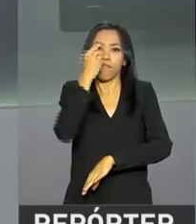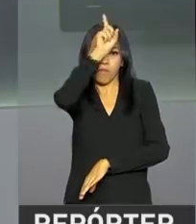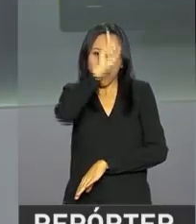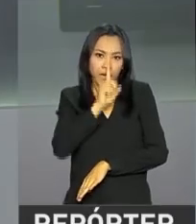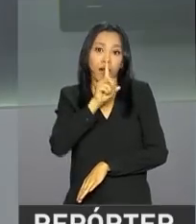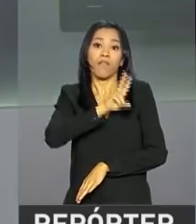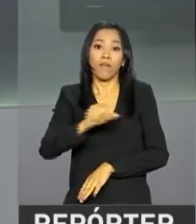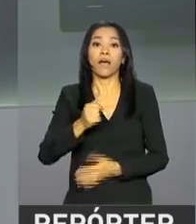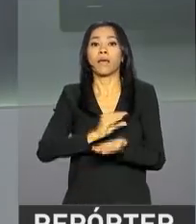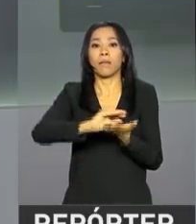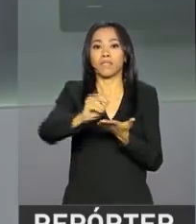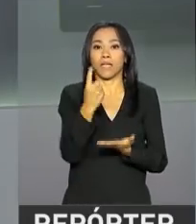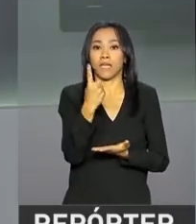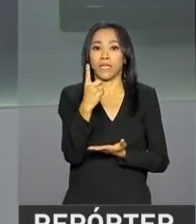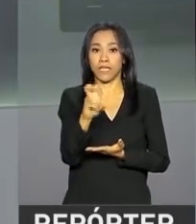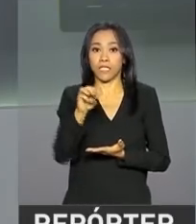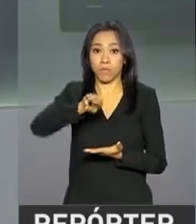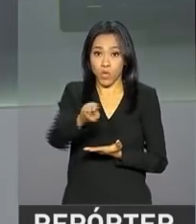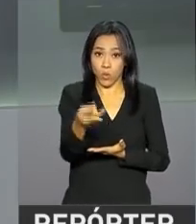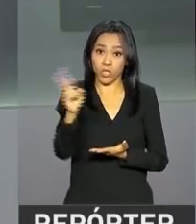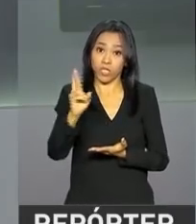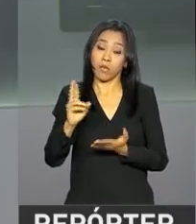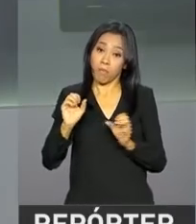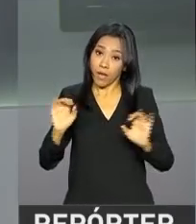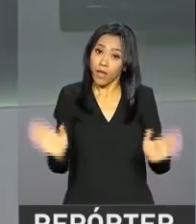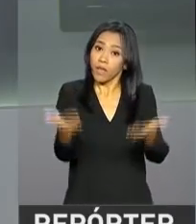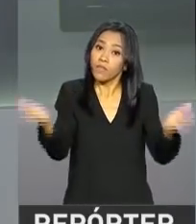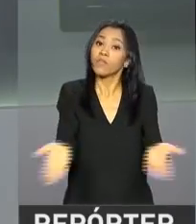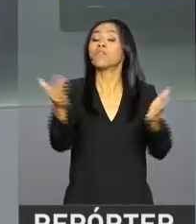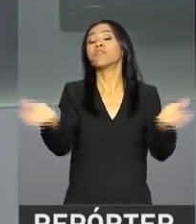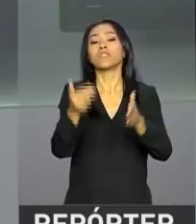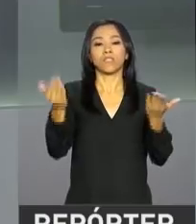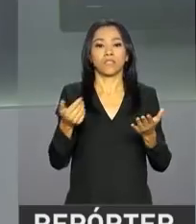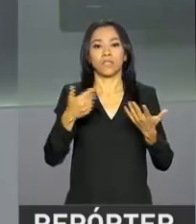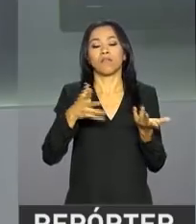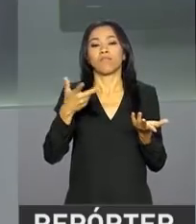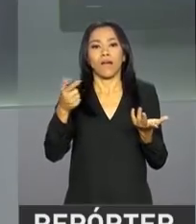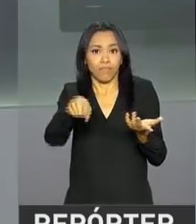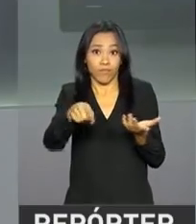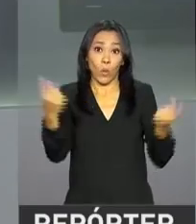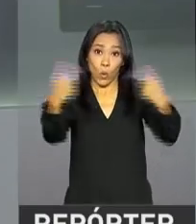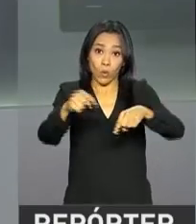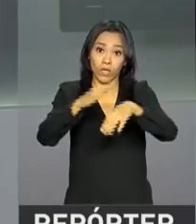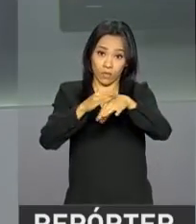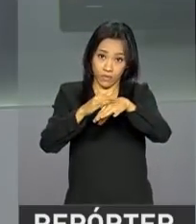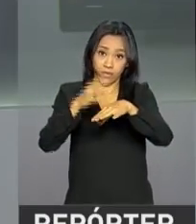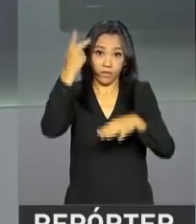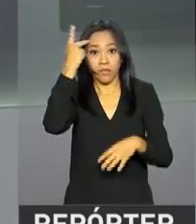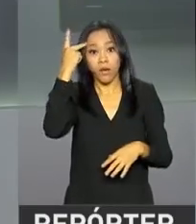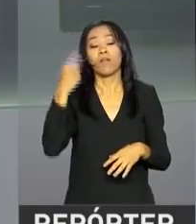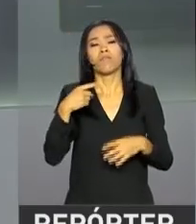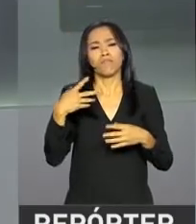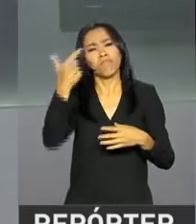15 milhões de reais para o estado de são paulo para reforçar a campanha de vacinação contra a doença a repórter gabriela noronha ao vivo